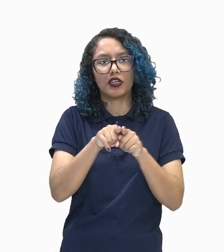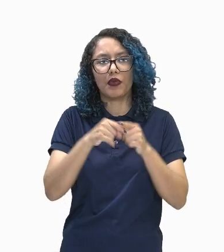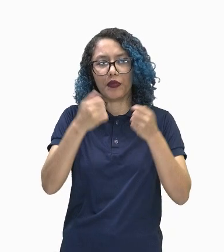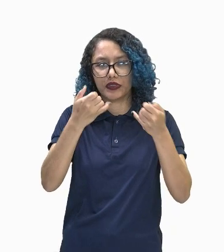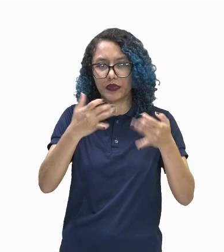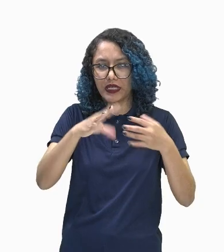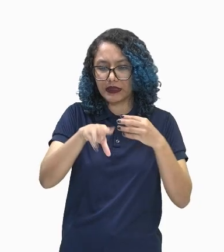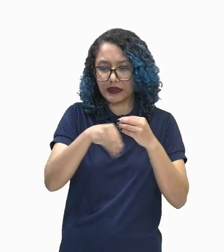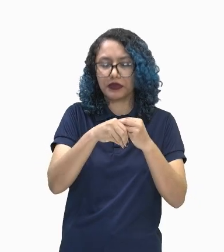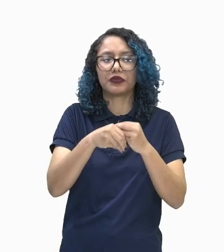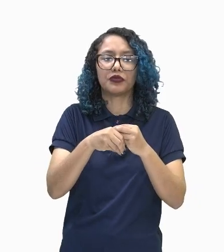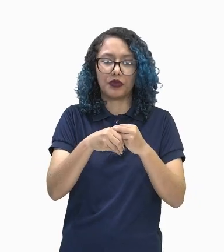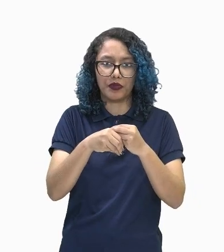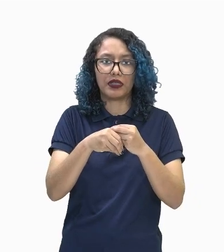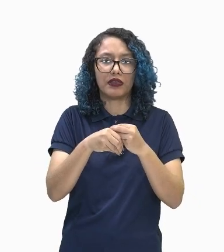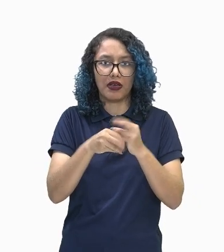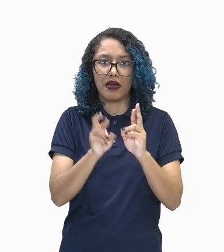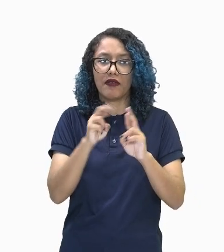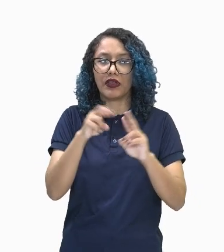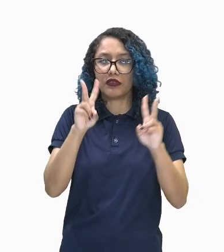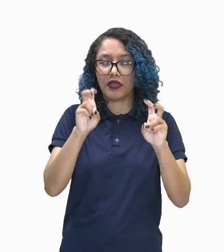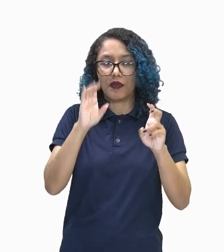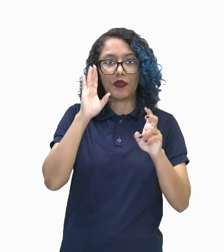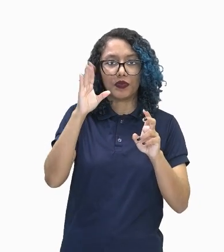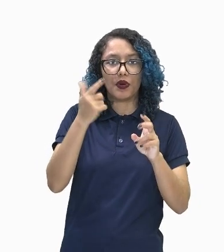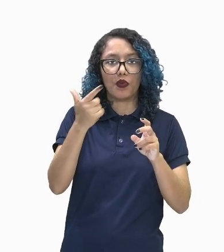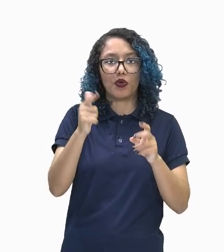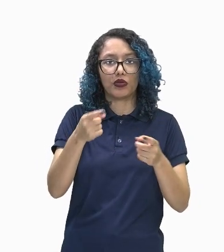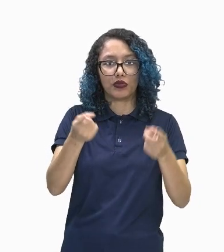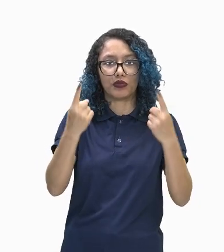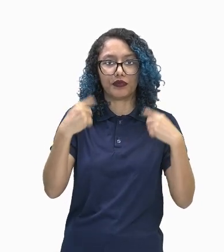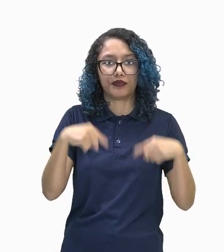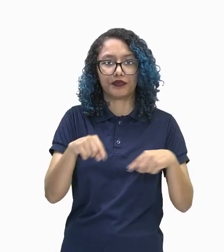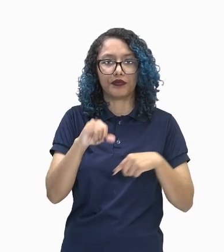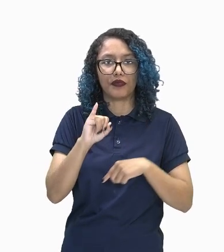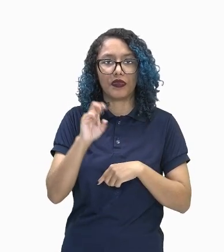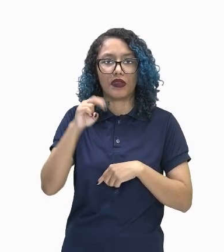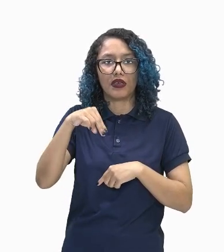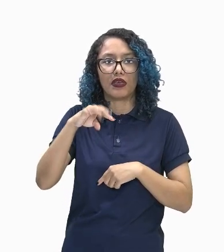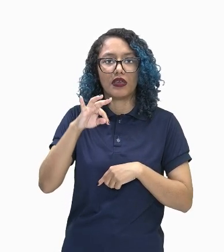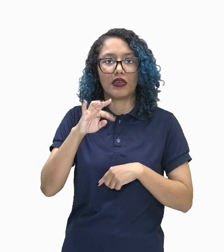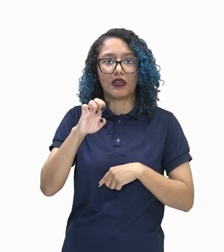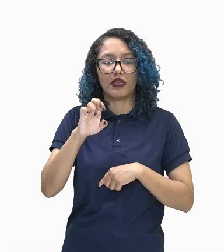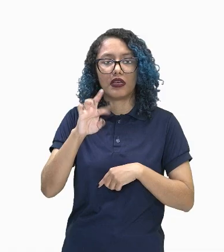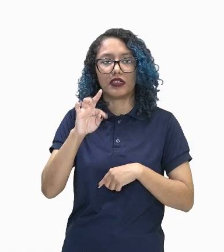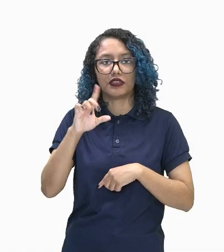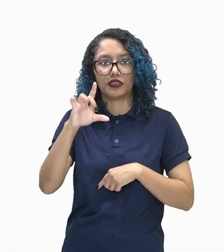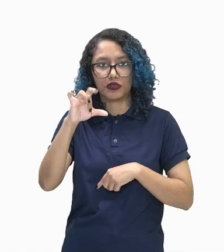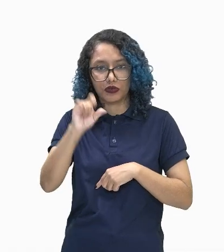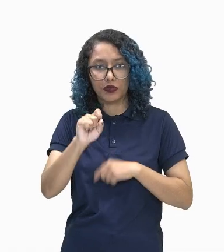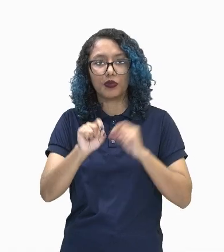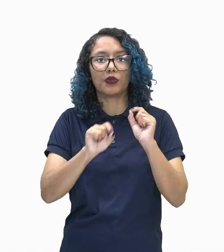no tema. Intertítulos, o que é pegada hídrica?